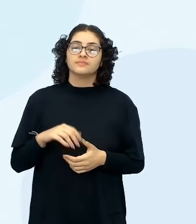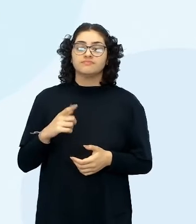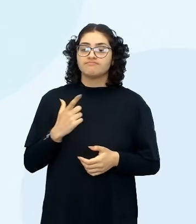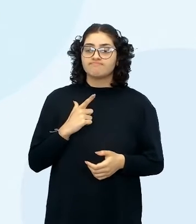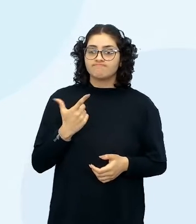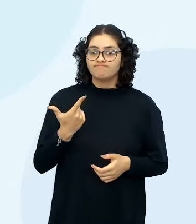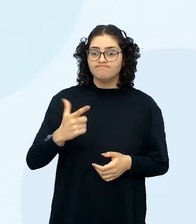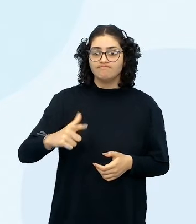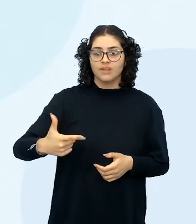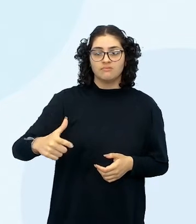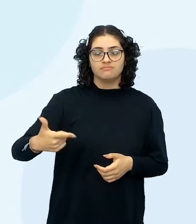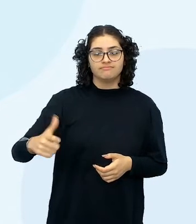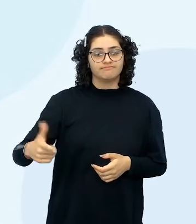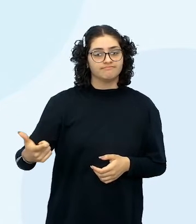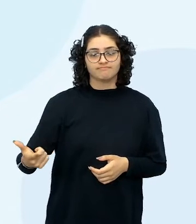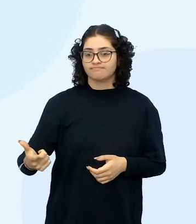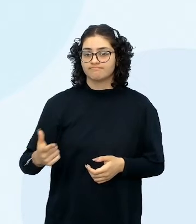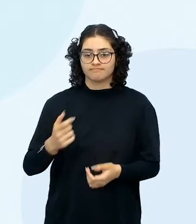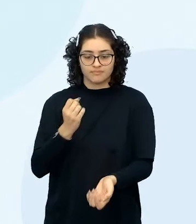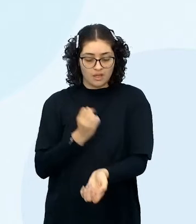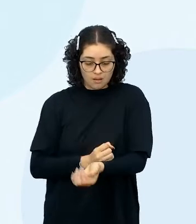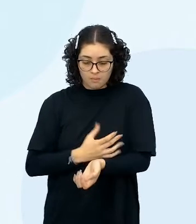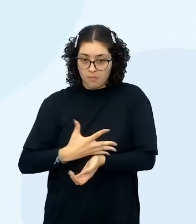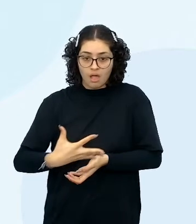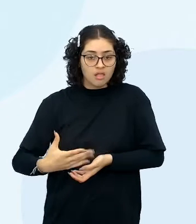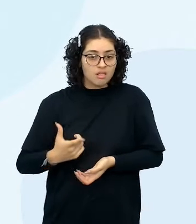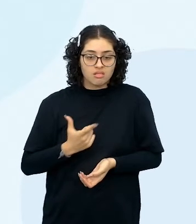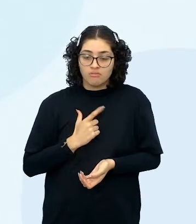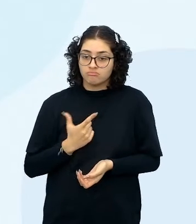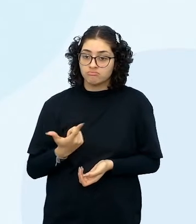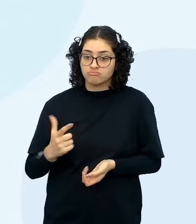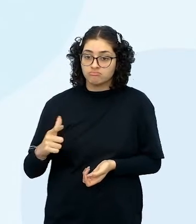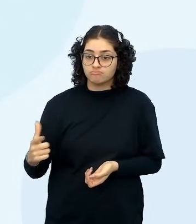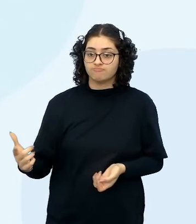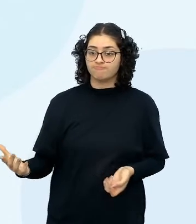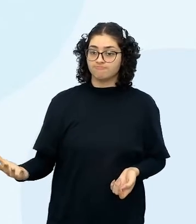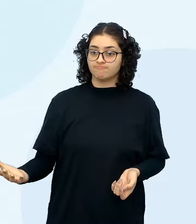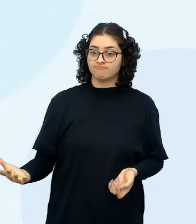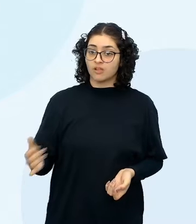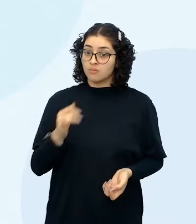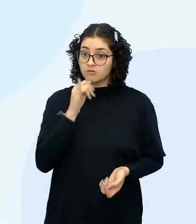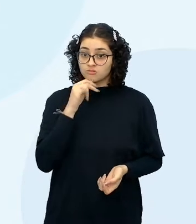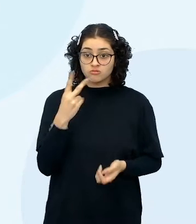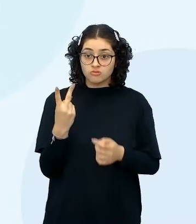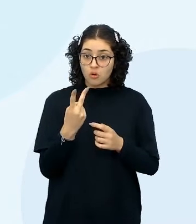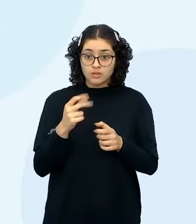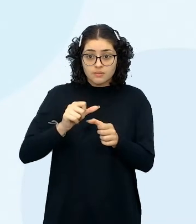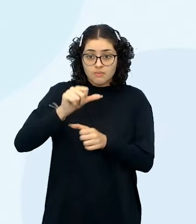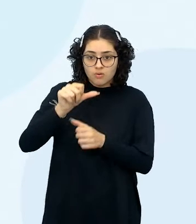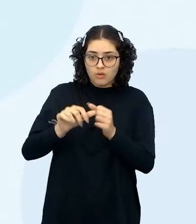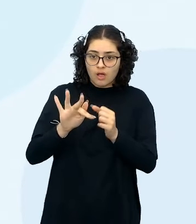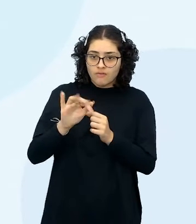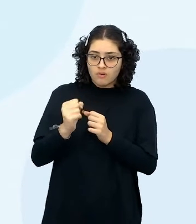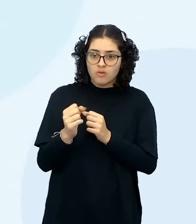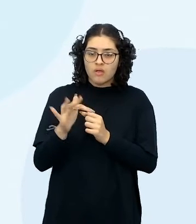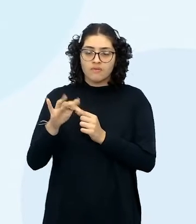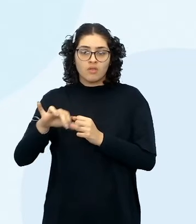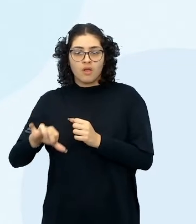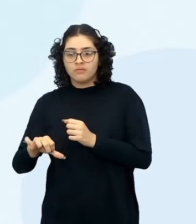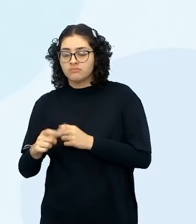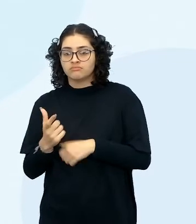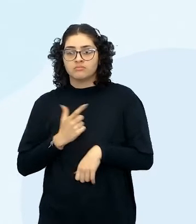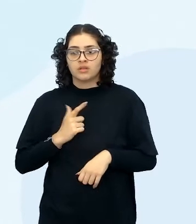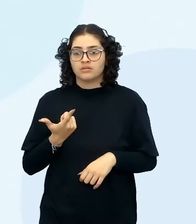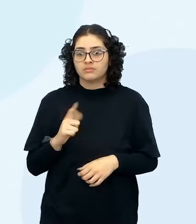não há a produção dos fatores de coagulação. Se os dois genes estiverem alterados, o F8 e F9, eu não